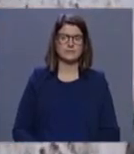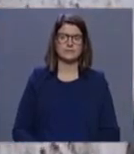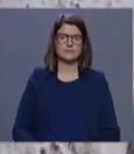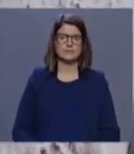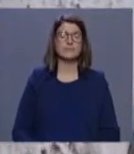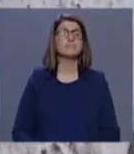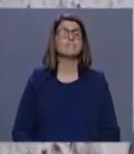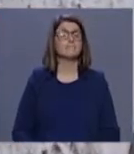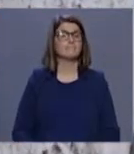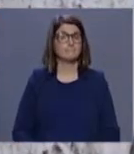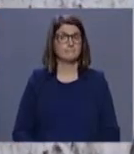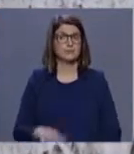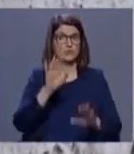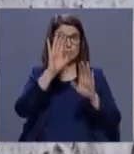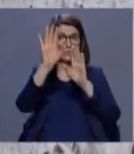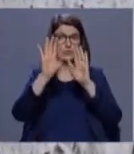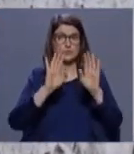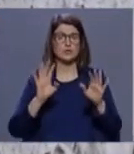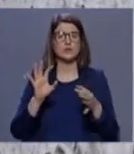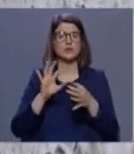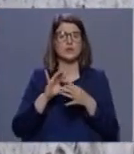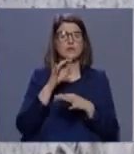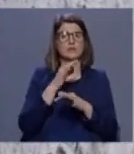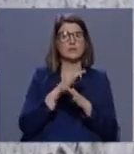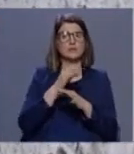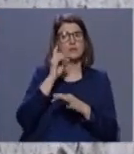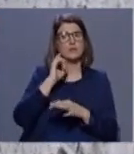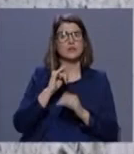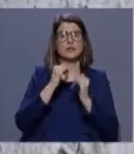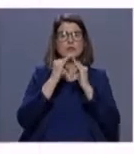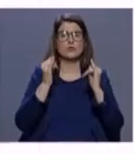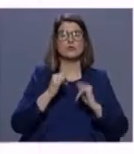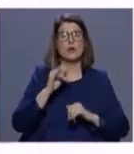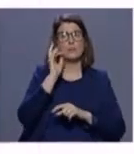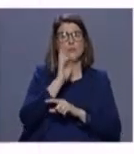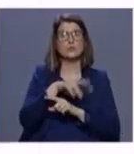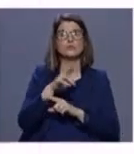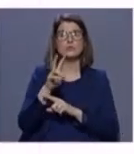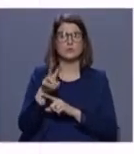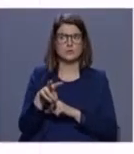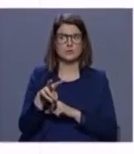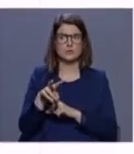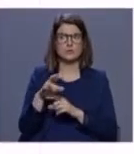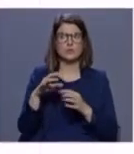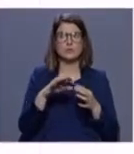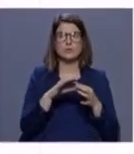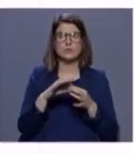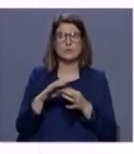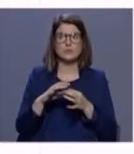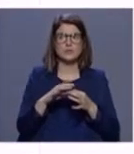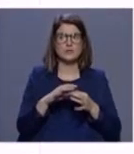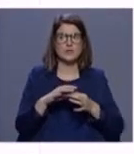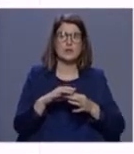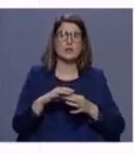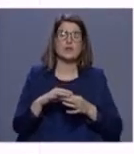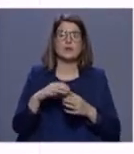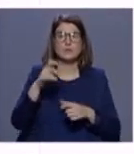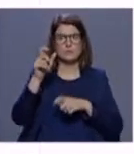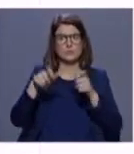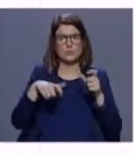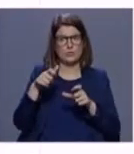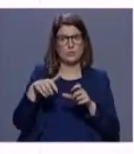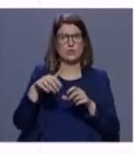Uma exposição enquadrada nas comemorações do Dia Internacional dos Museus, que contou com a colaboração permanente dos